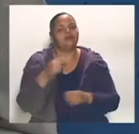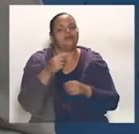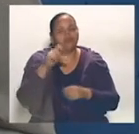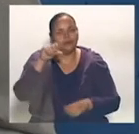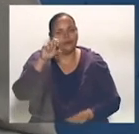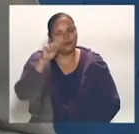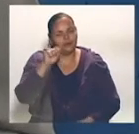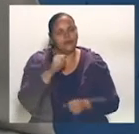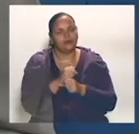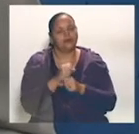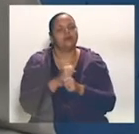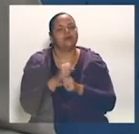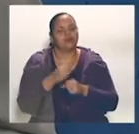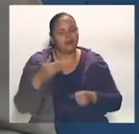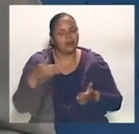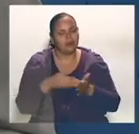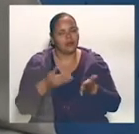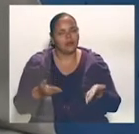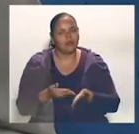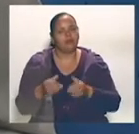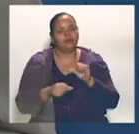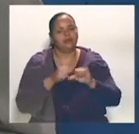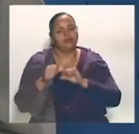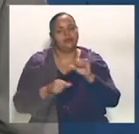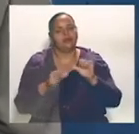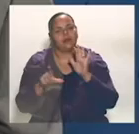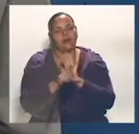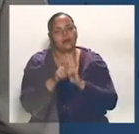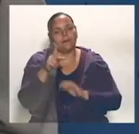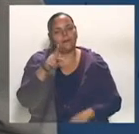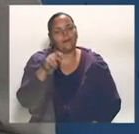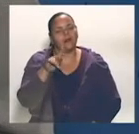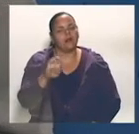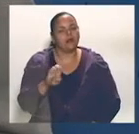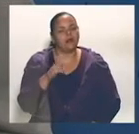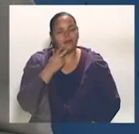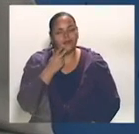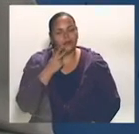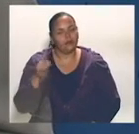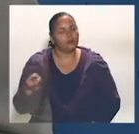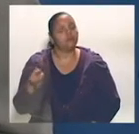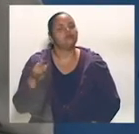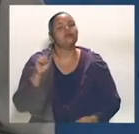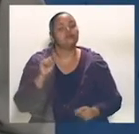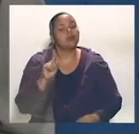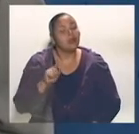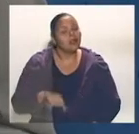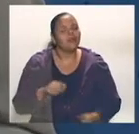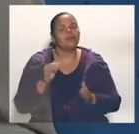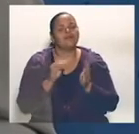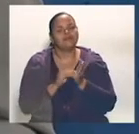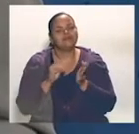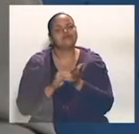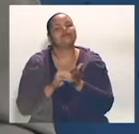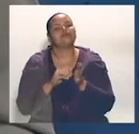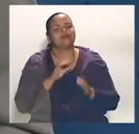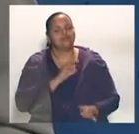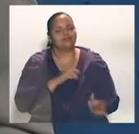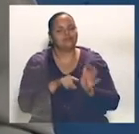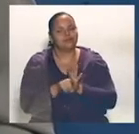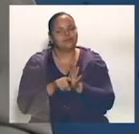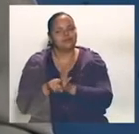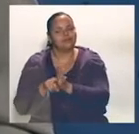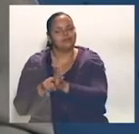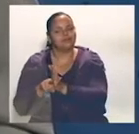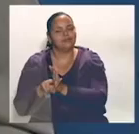agora foram 8 modificações na chamada Lei Pelé. Mas o ponto que o Martinho falou, o ponto central, é que falta fiscalização.